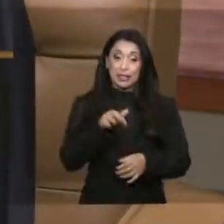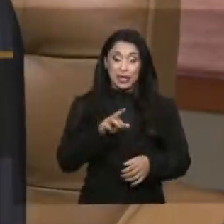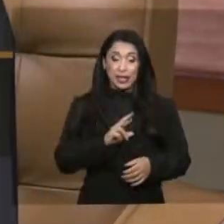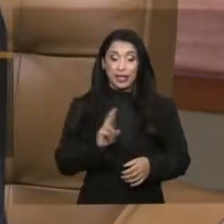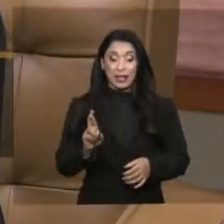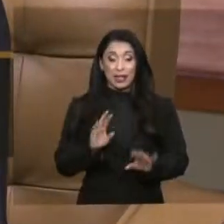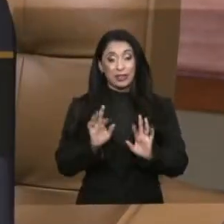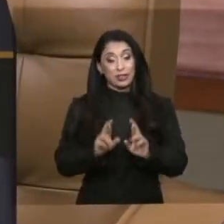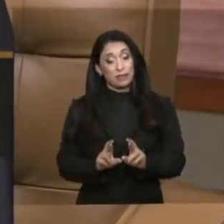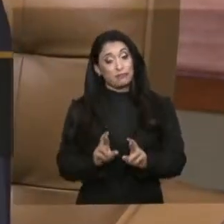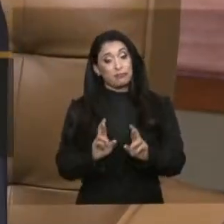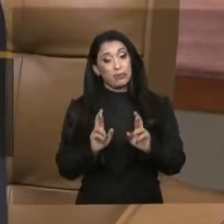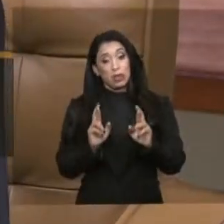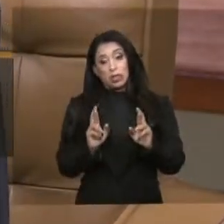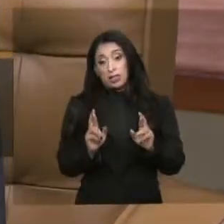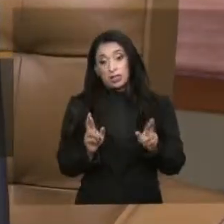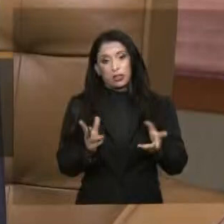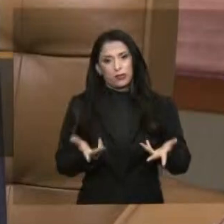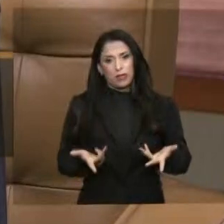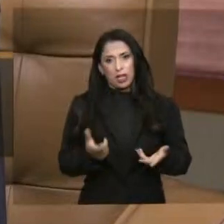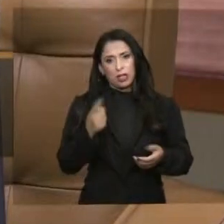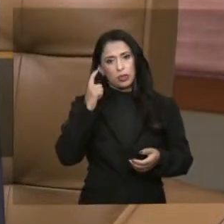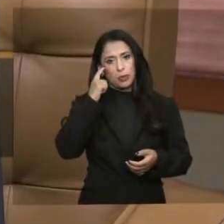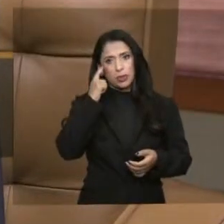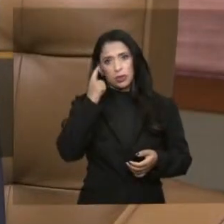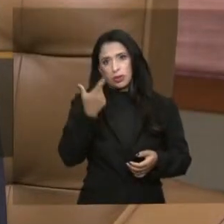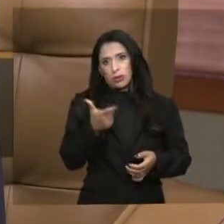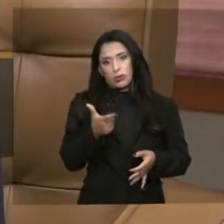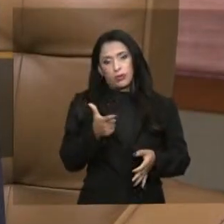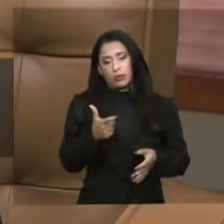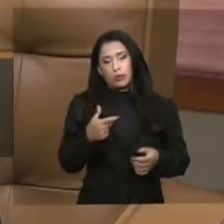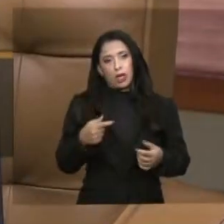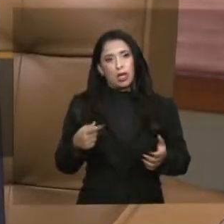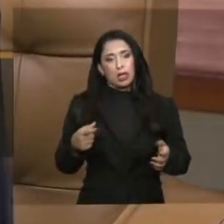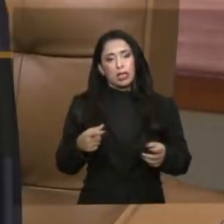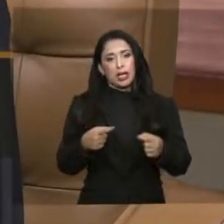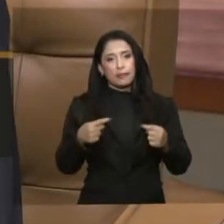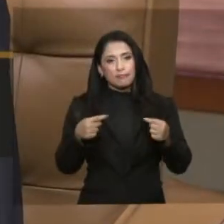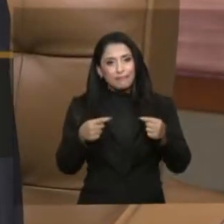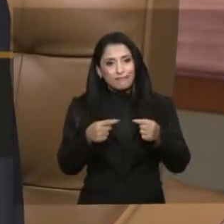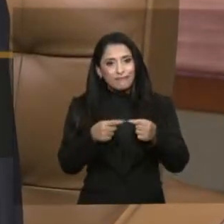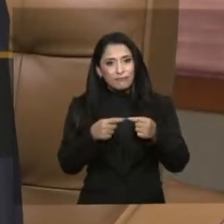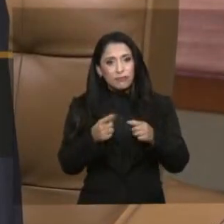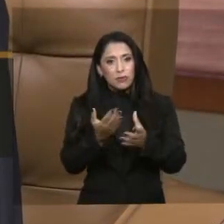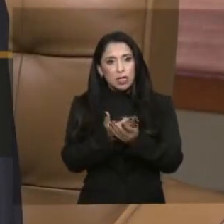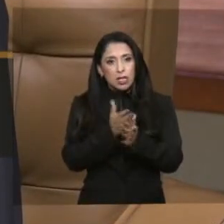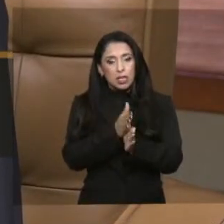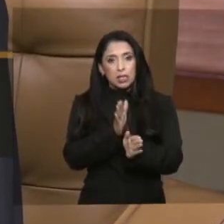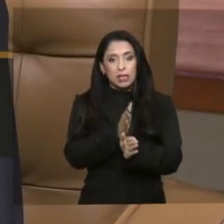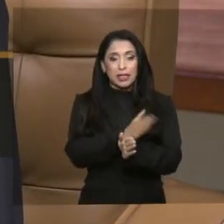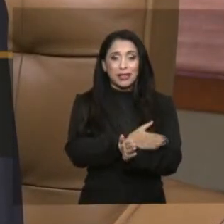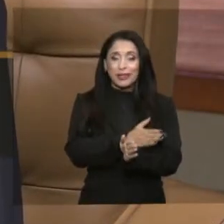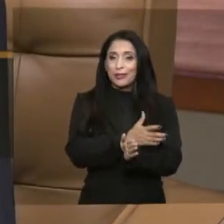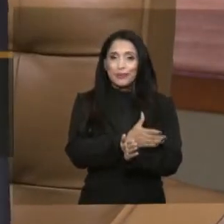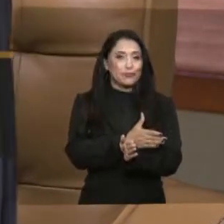engano, não deve ter nenhum precedente específico, né? Neste caso, nós vamos